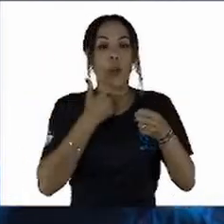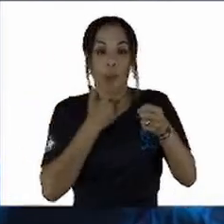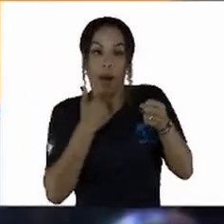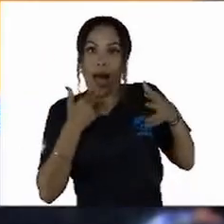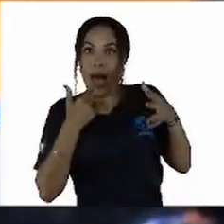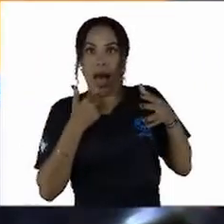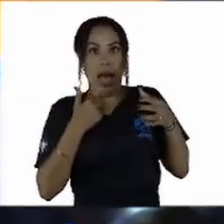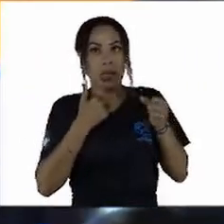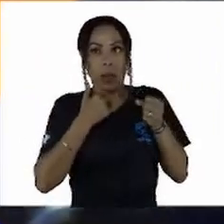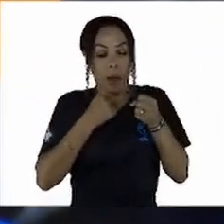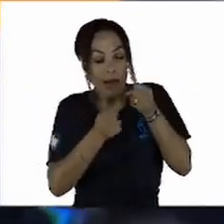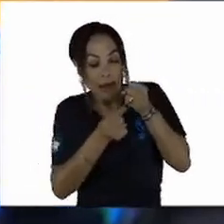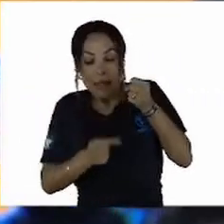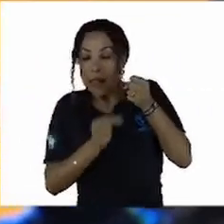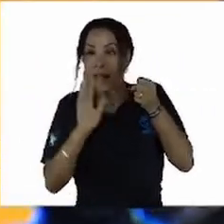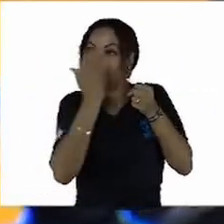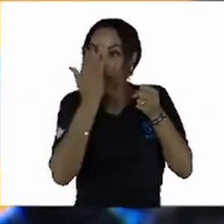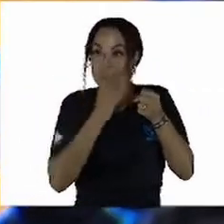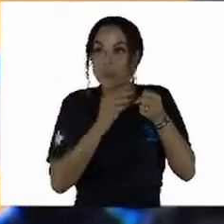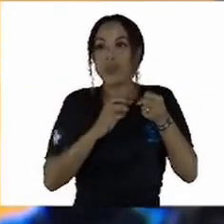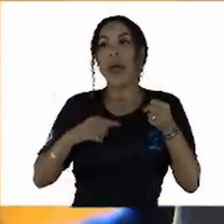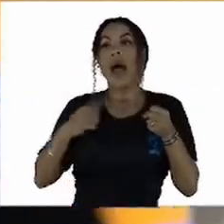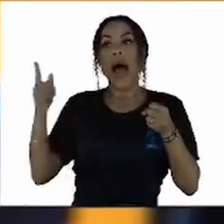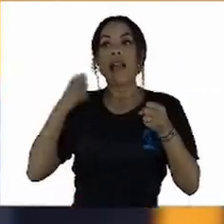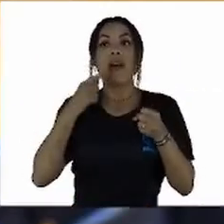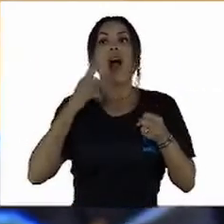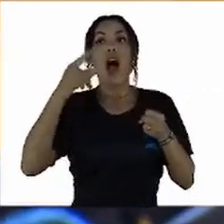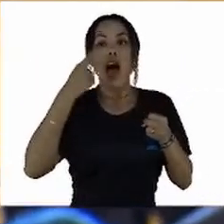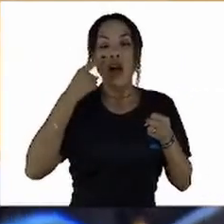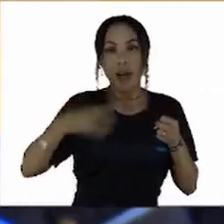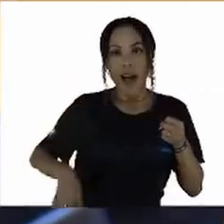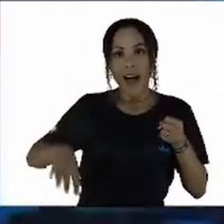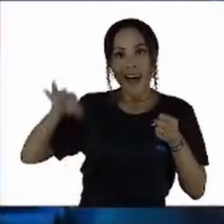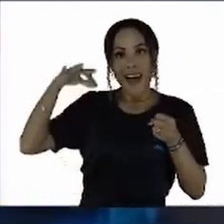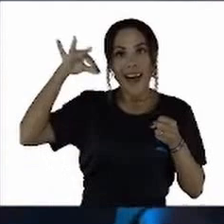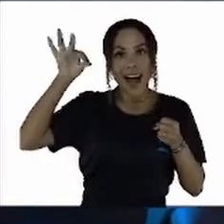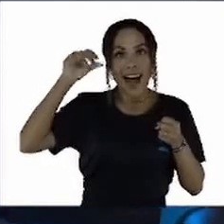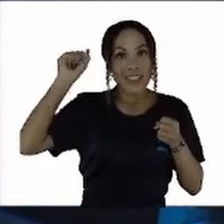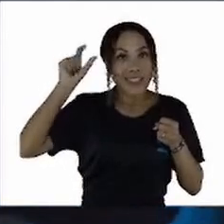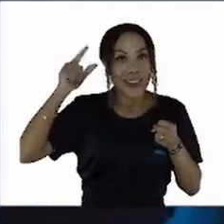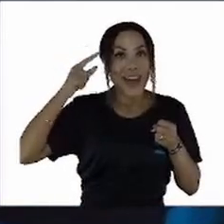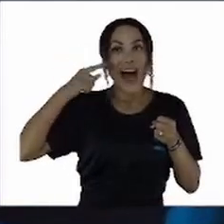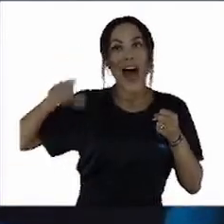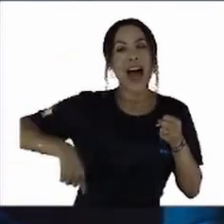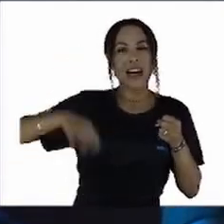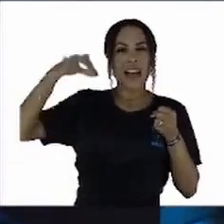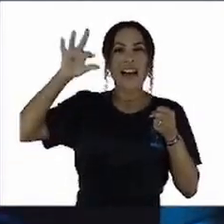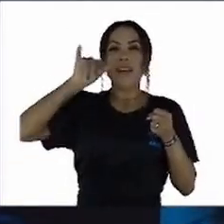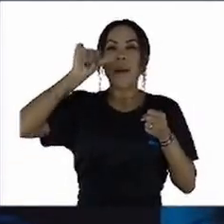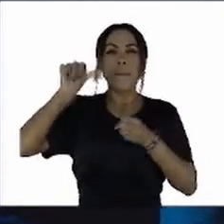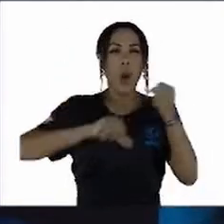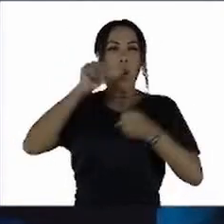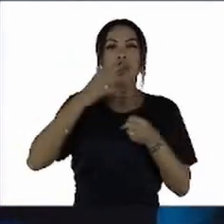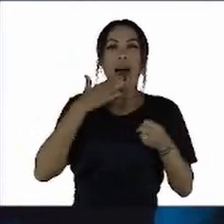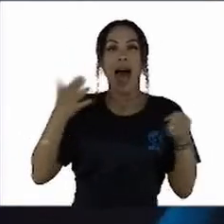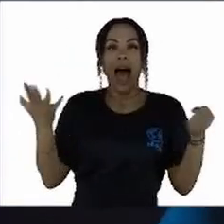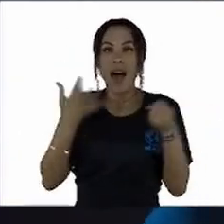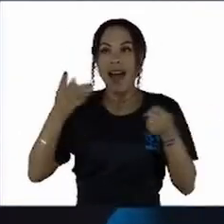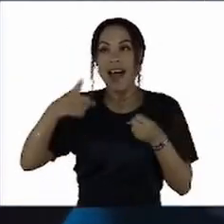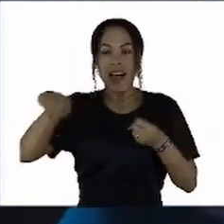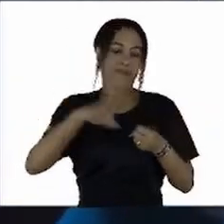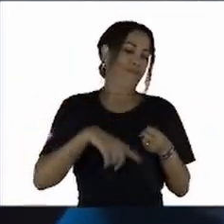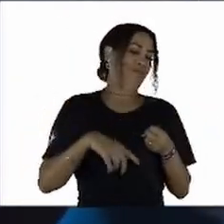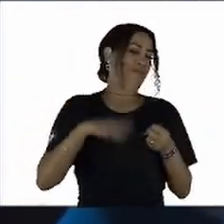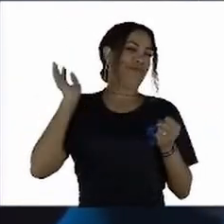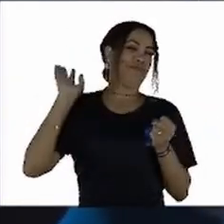abrir a mão nem deixar a ponta para fora para ninguém descobrir o segredo. Aí ele fala, estão vendo esse lenço azul? Esse lenço azul vai mudar de cor a partir de agora. E todo mundo